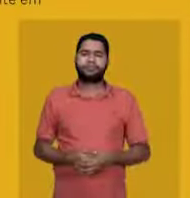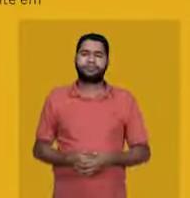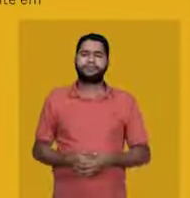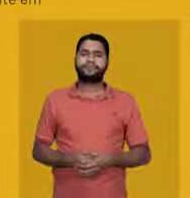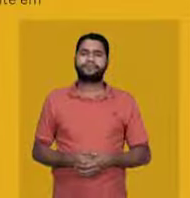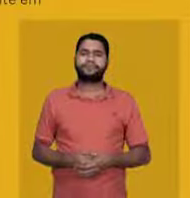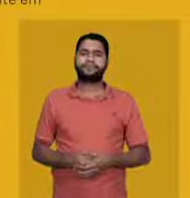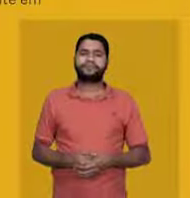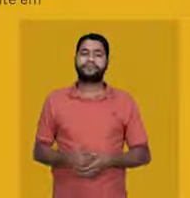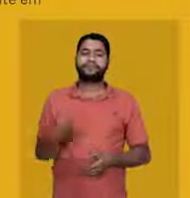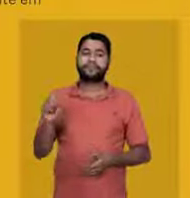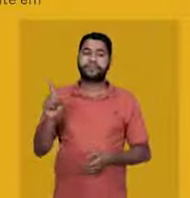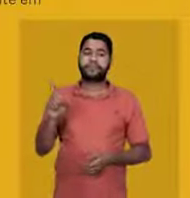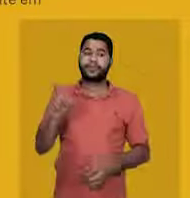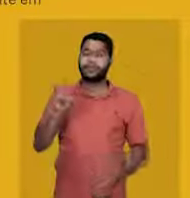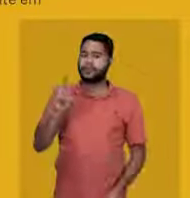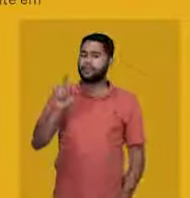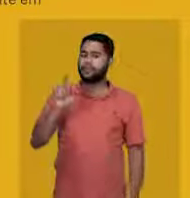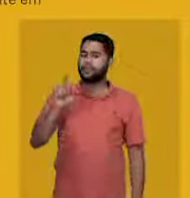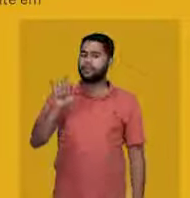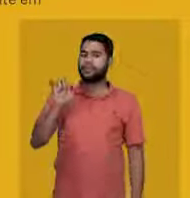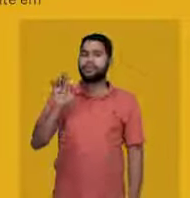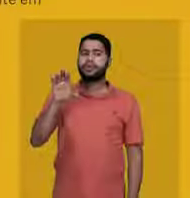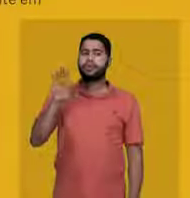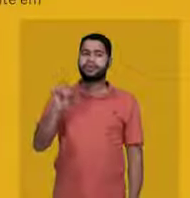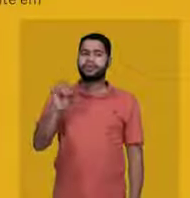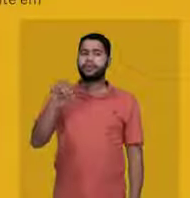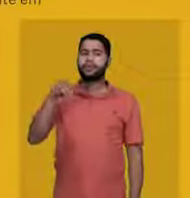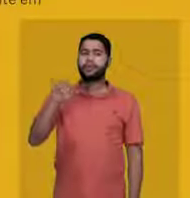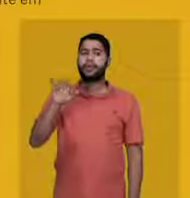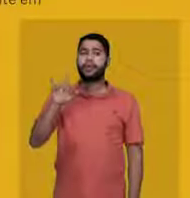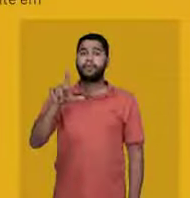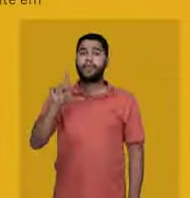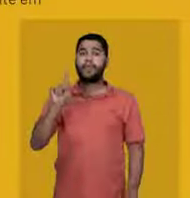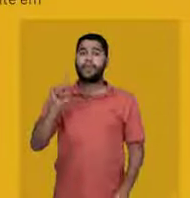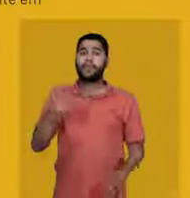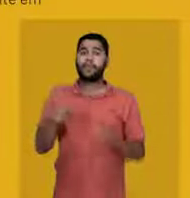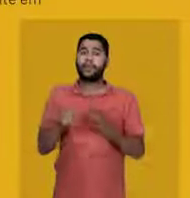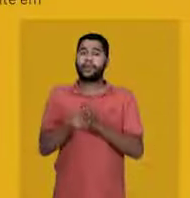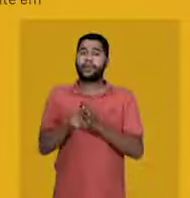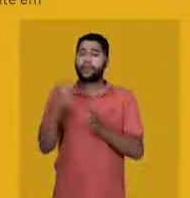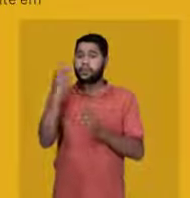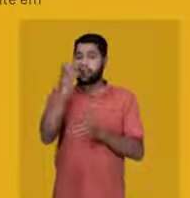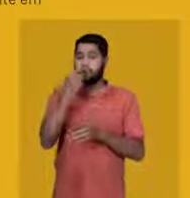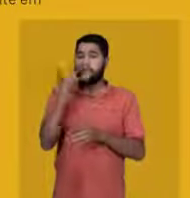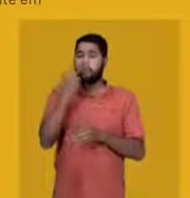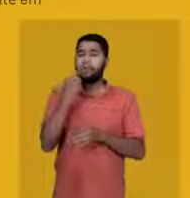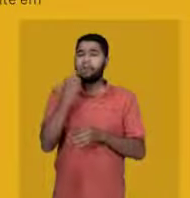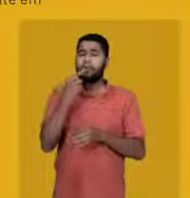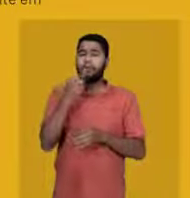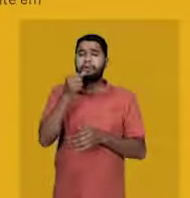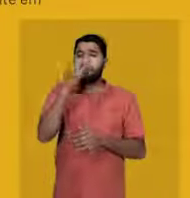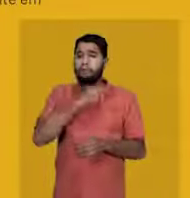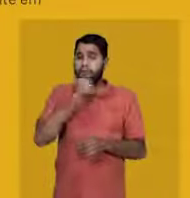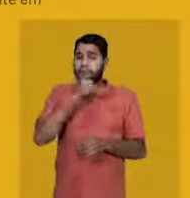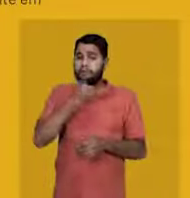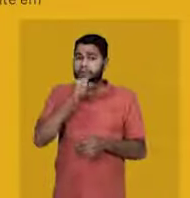Degeneração macular. A degeneração macular é uma doença da retina que afeta a mácula. O envelhecimento é a principal